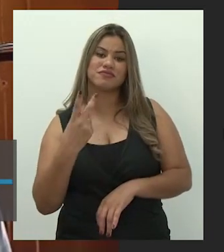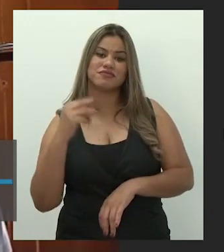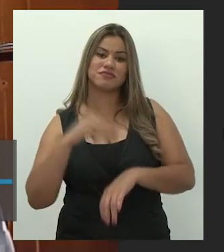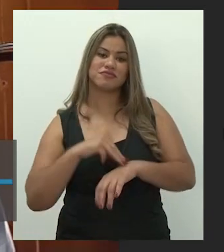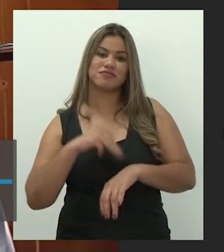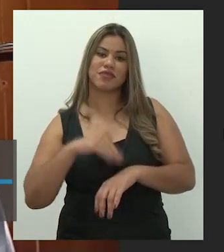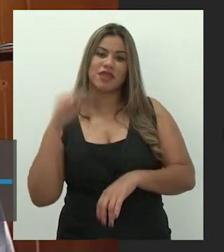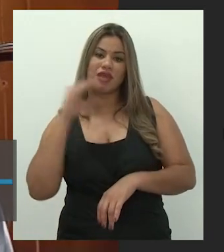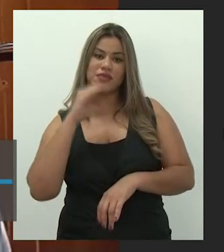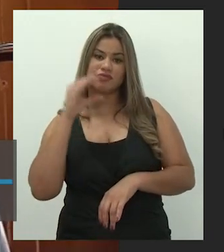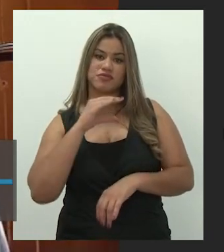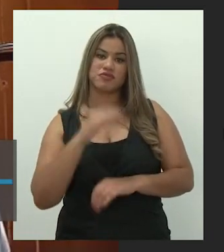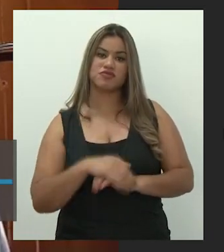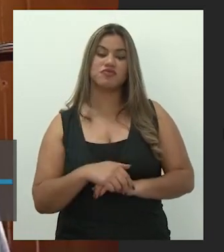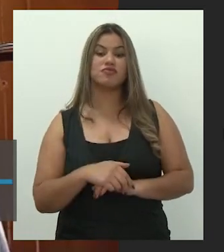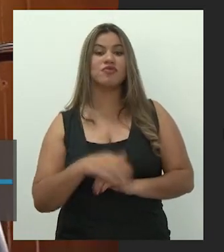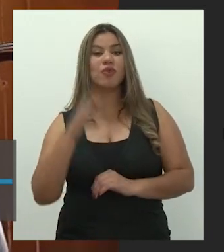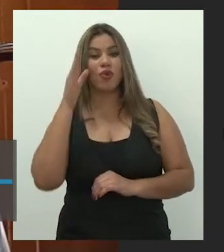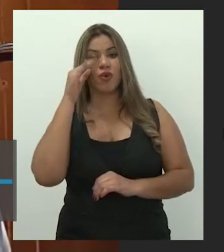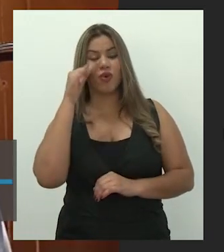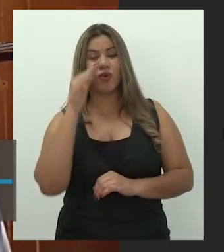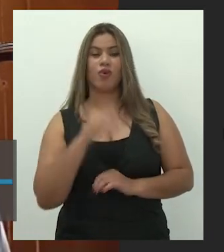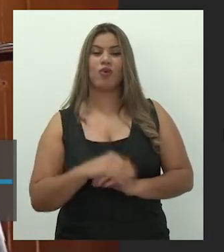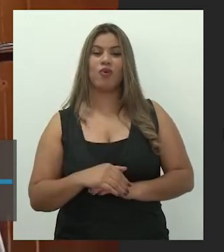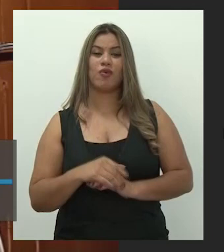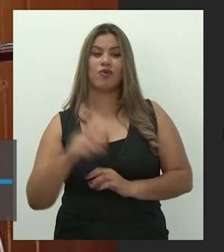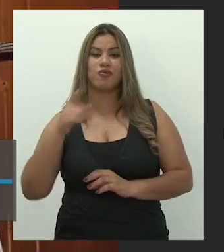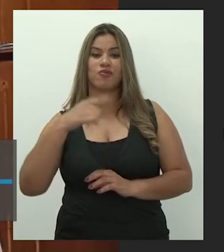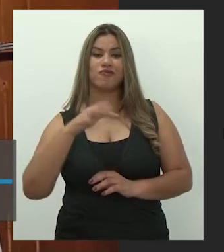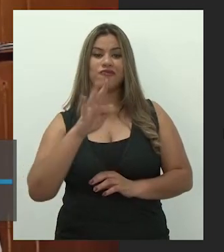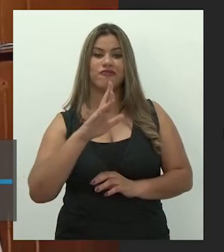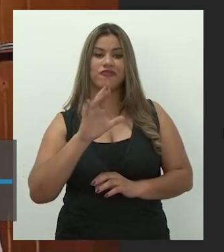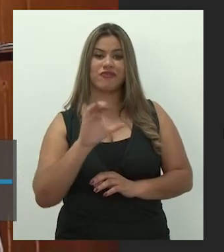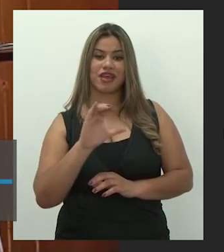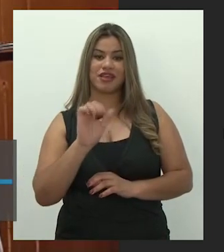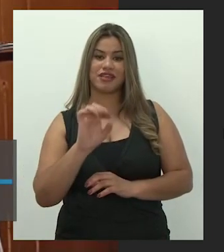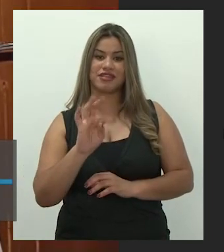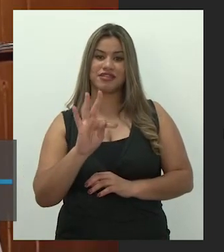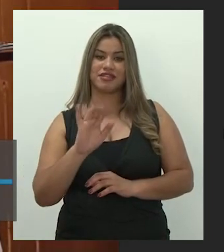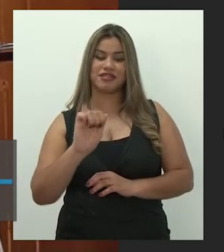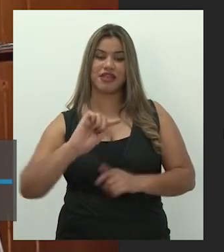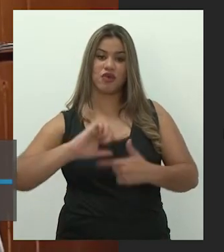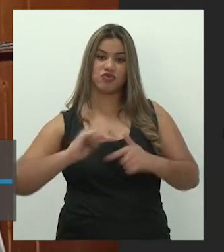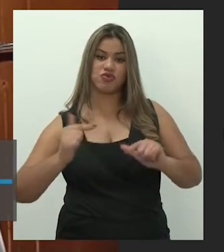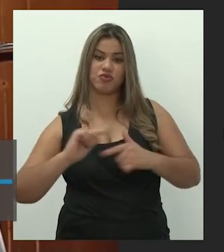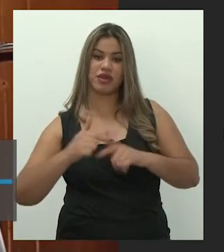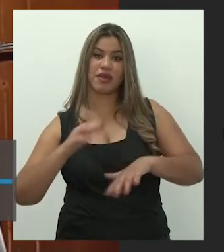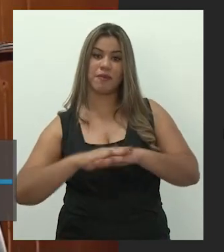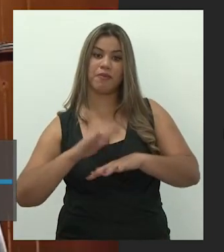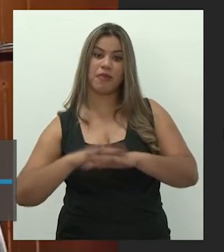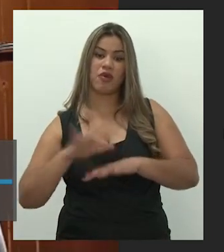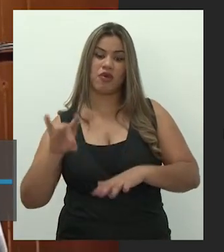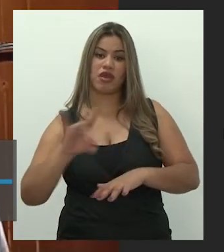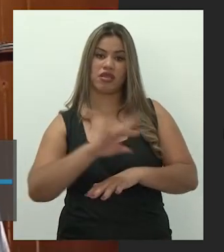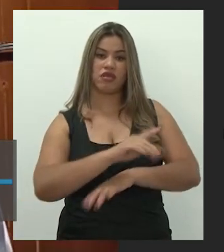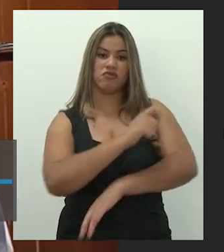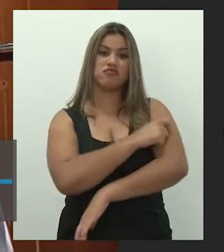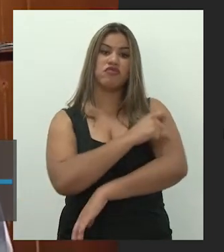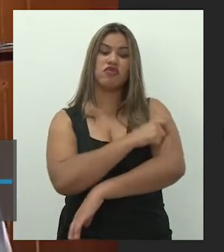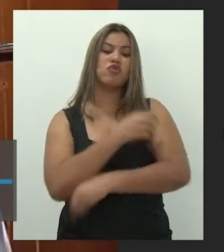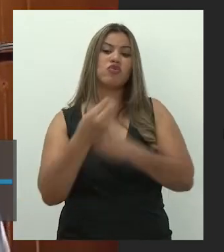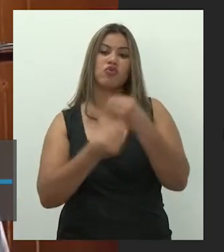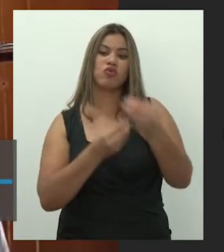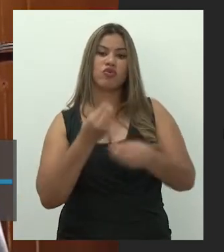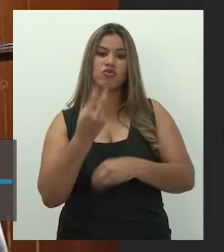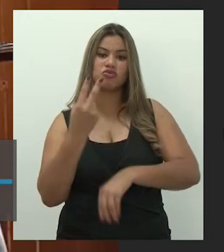rapidinho, que a gente ficou curioso. Como será o fractal geométrico que você faria com os seus estudantes? Então,